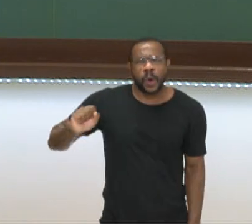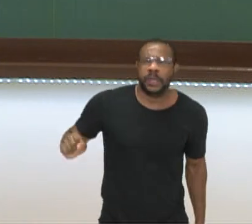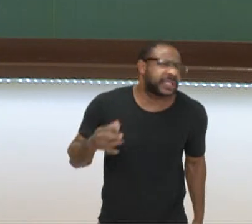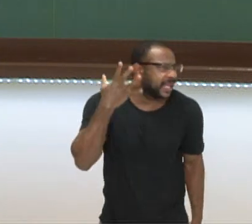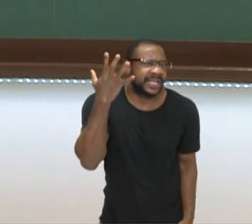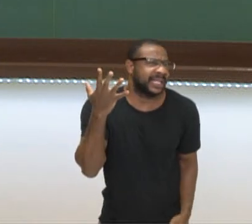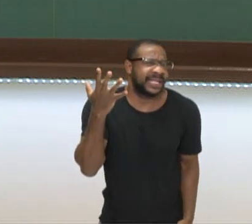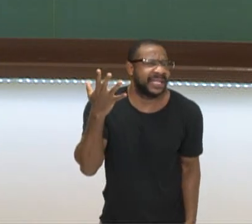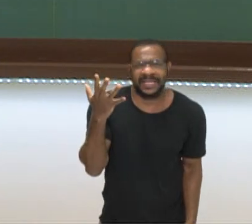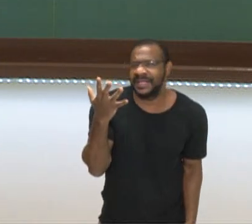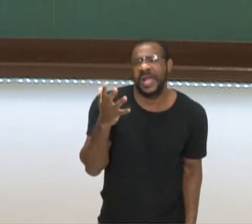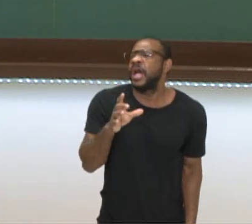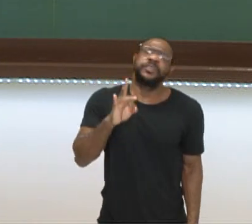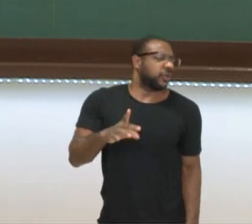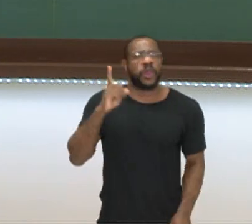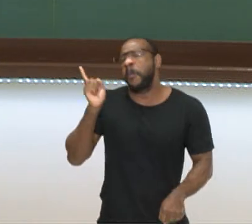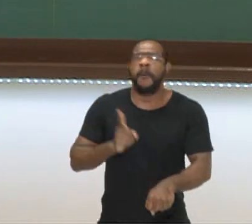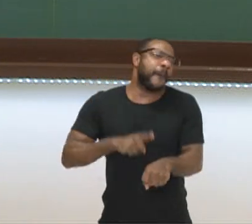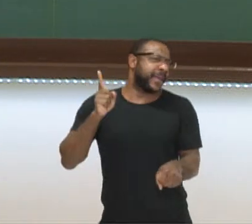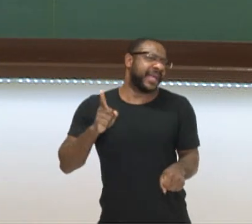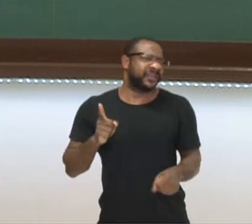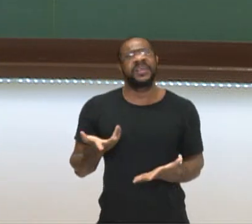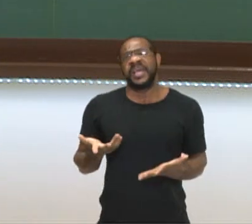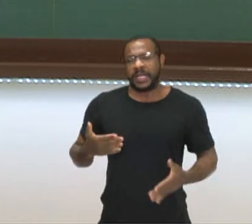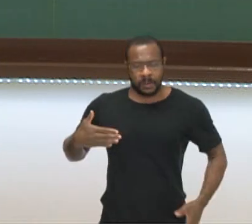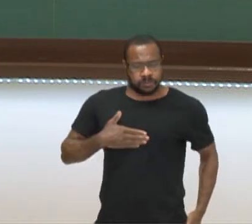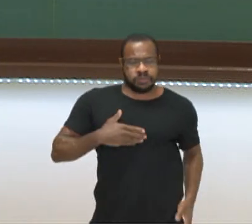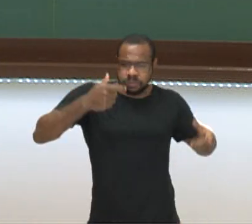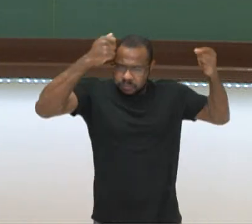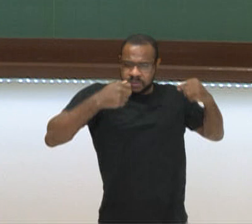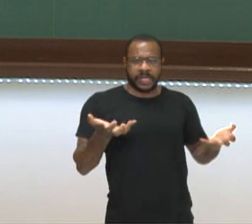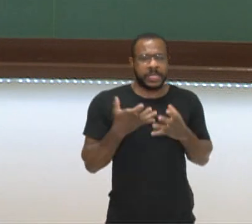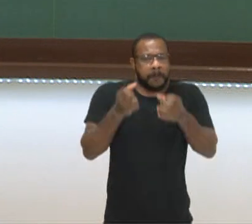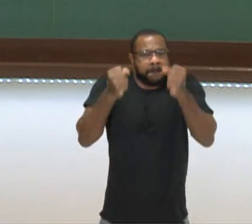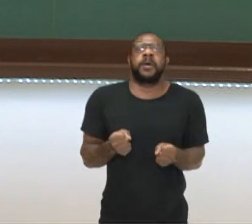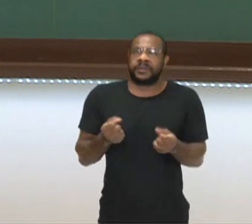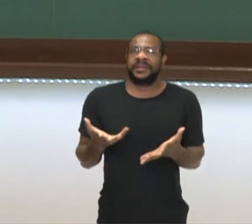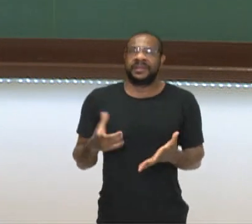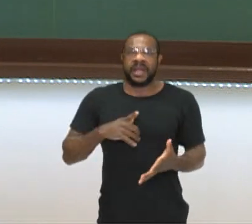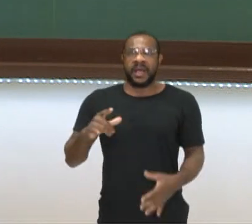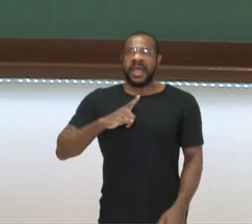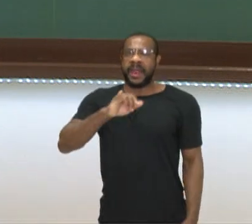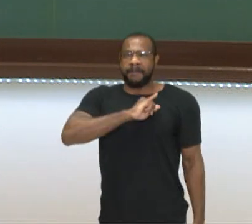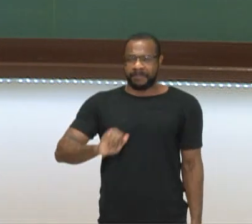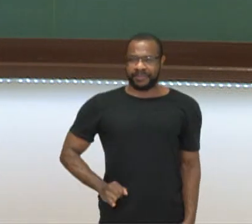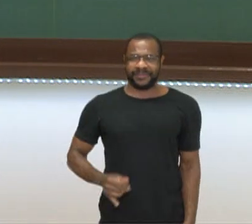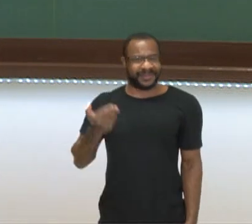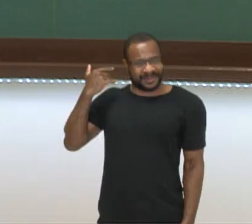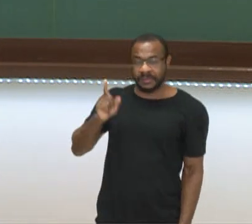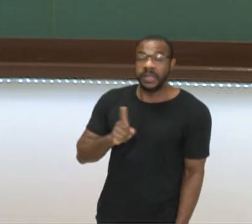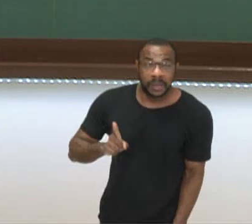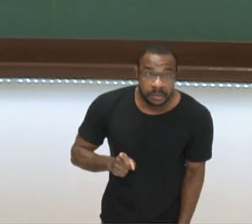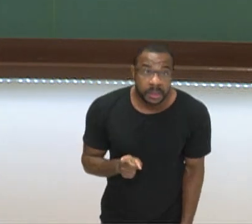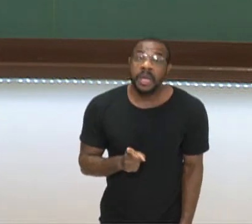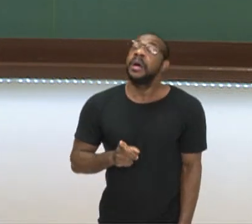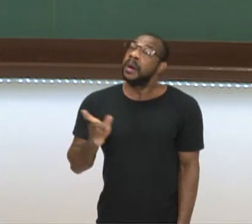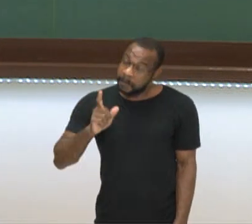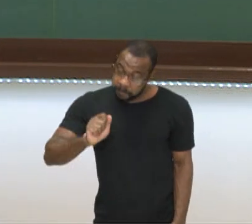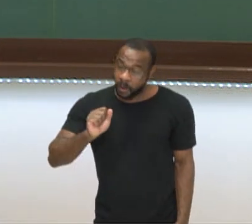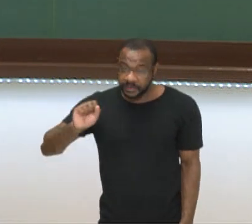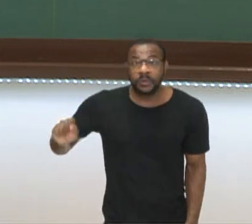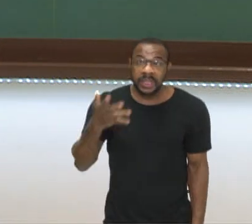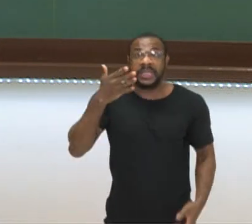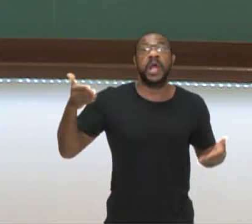aconteceu apenas no momento em que o Napoleão Bonaparte estava no poder. Esse tipo de bloqueio comercial, ele pode